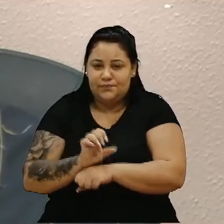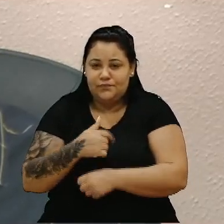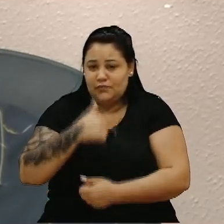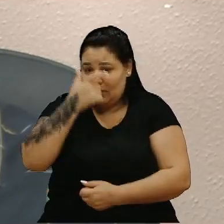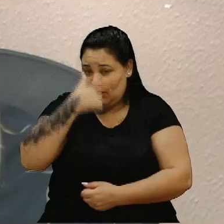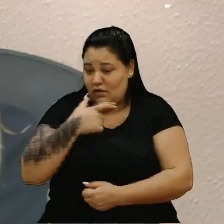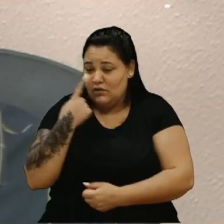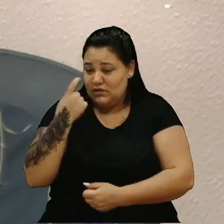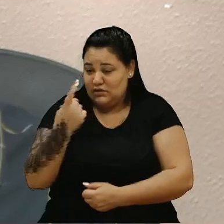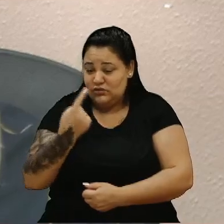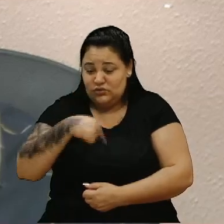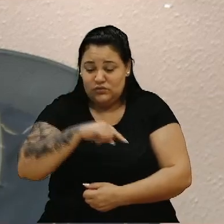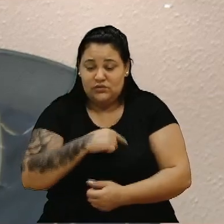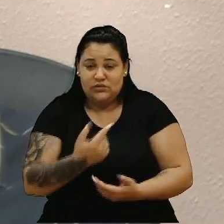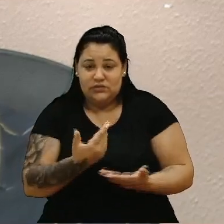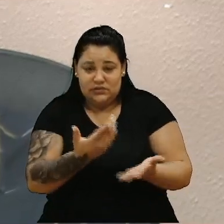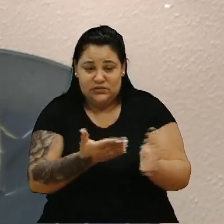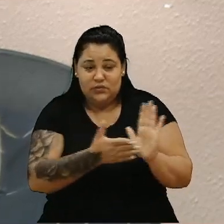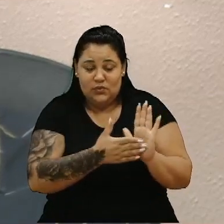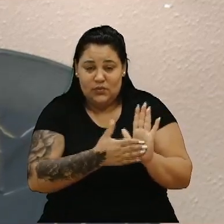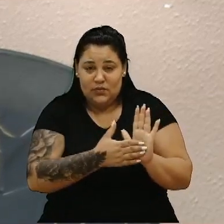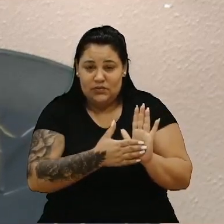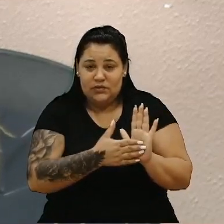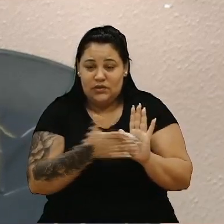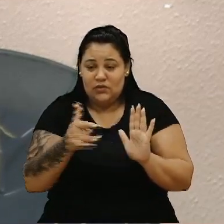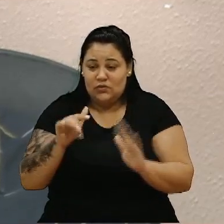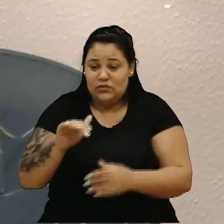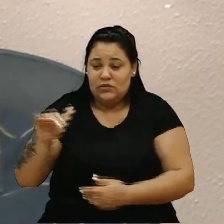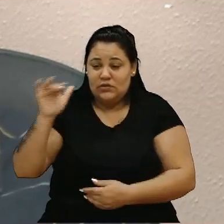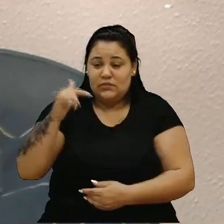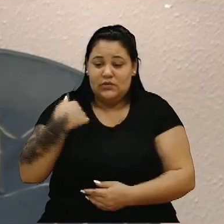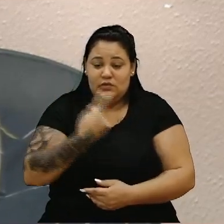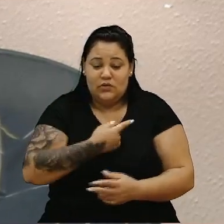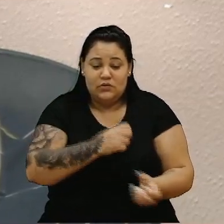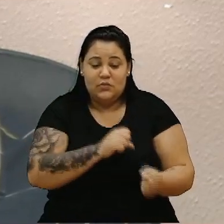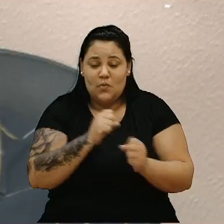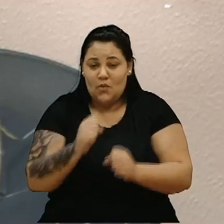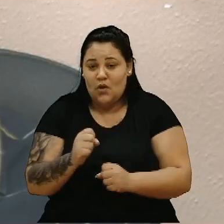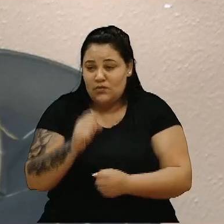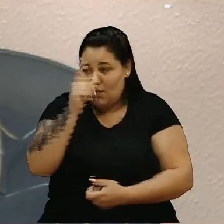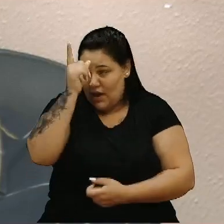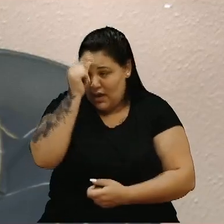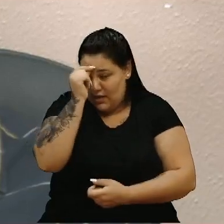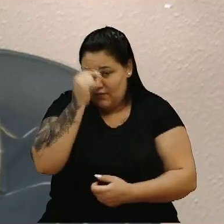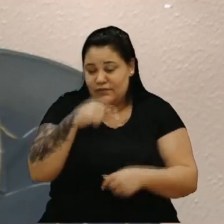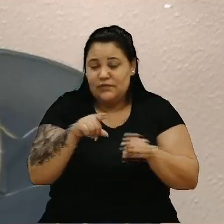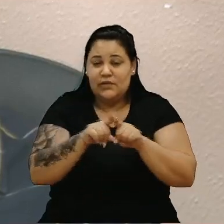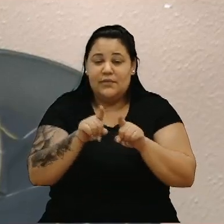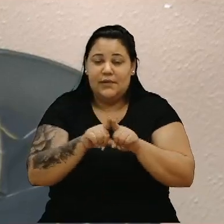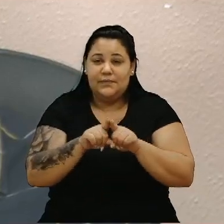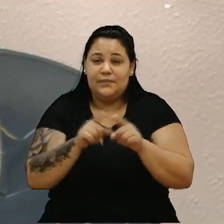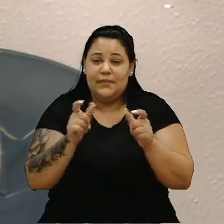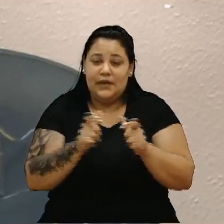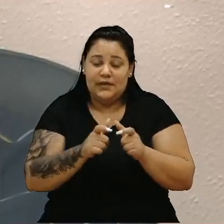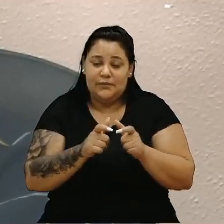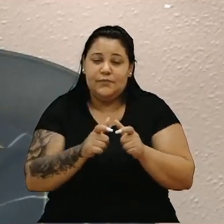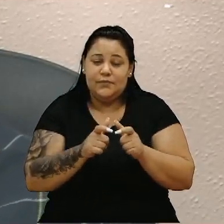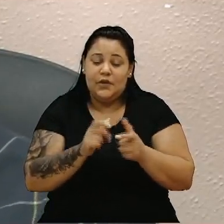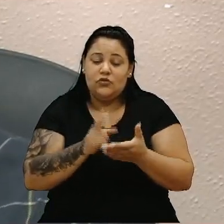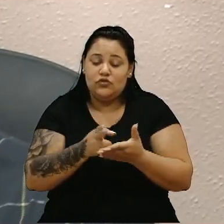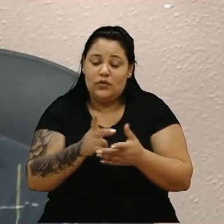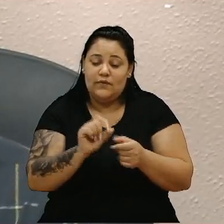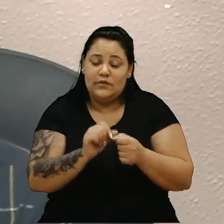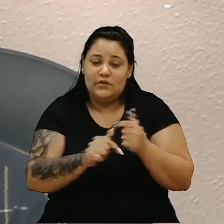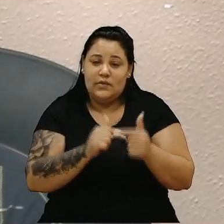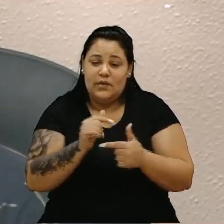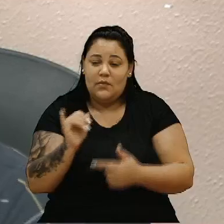algumas coisas também para as outras esferas, para que a gente possa, daqui a pouco, aliviar esse segmento, né? Pequenos e médios, para que continuem fazendo o seu trabalho